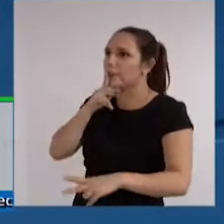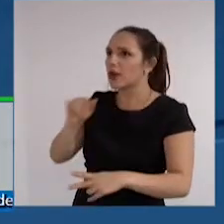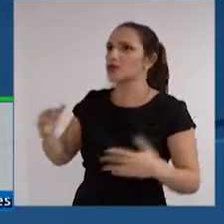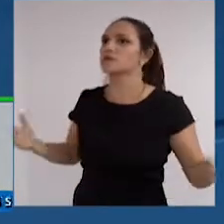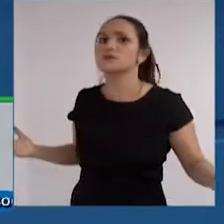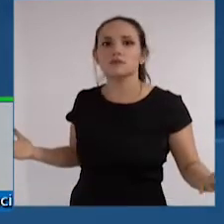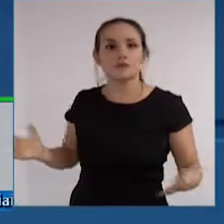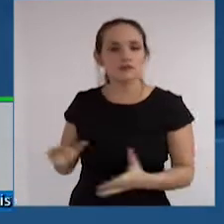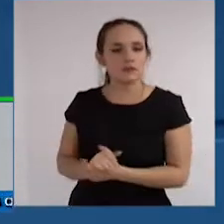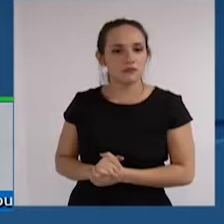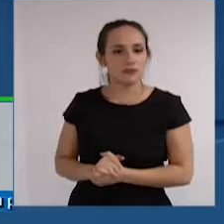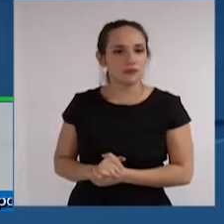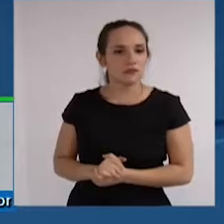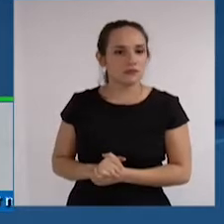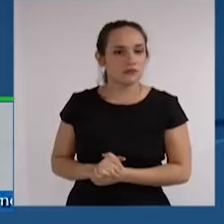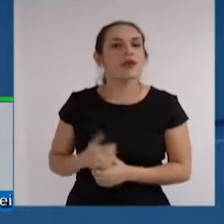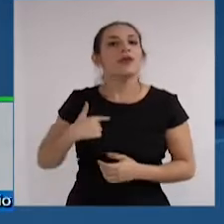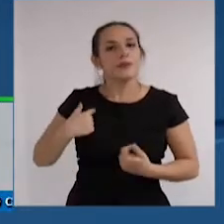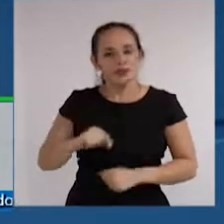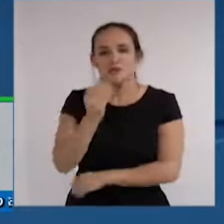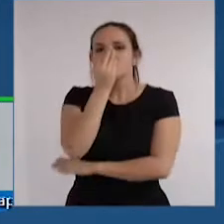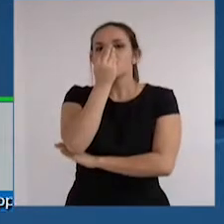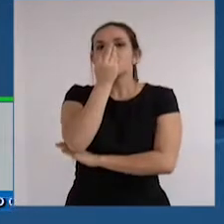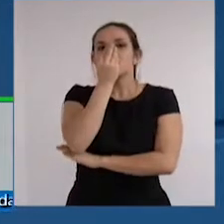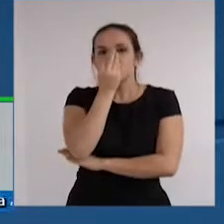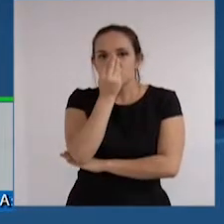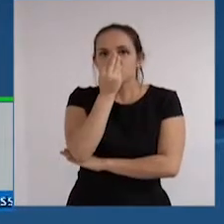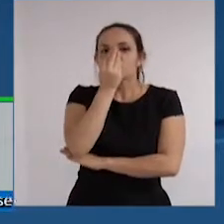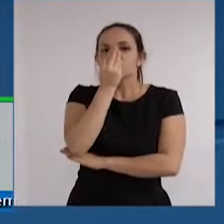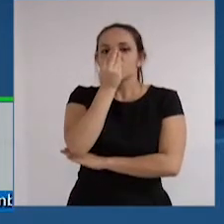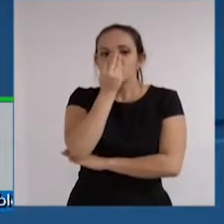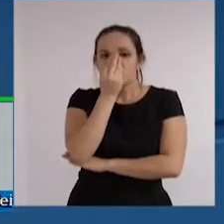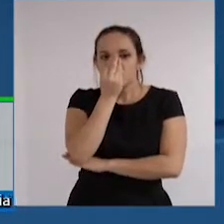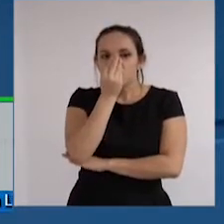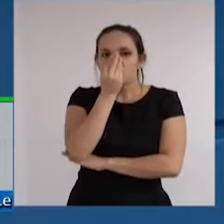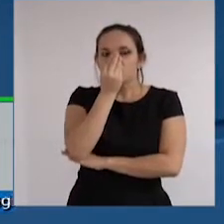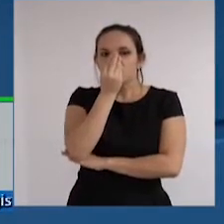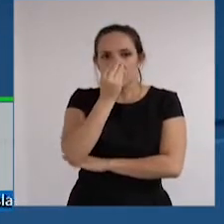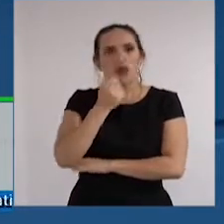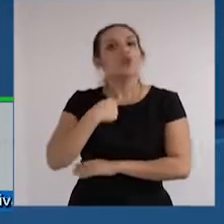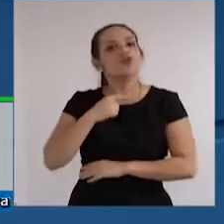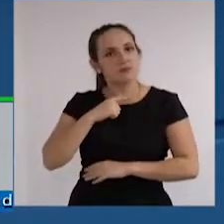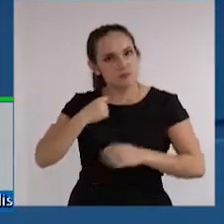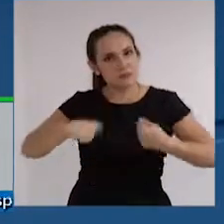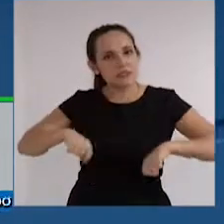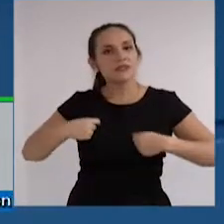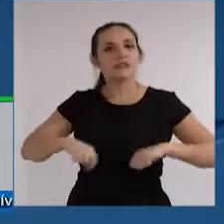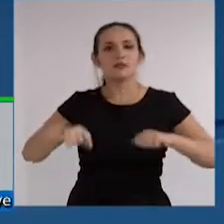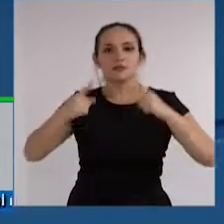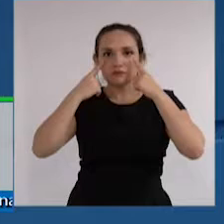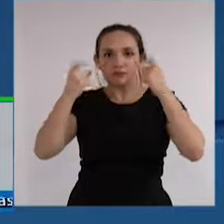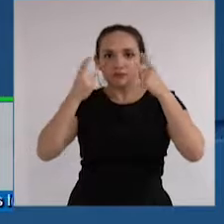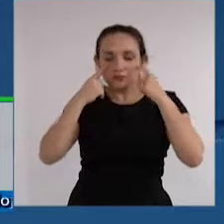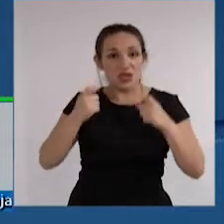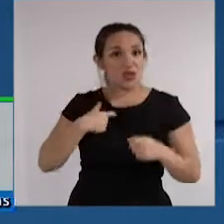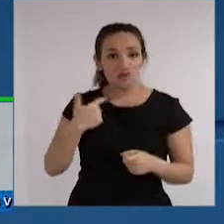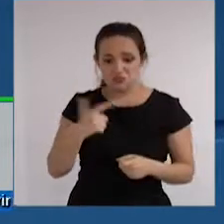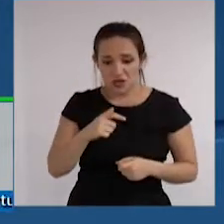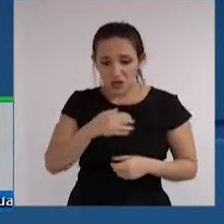que tive que ficar num balão de oxigênio, provavelmente pelo estresse que minha mãe passou e que me desmamou